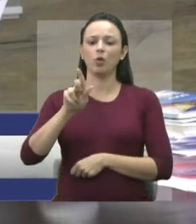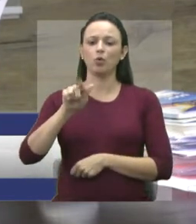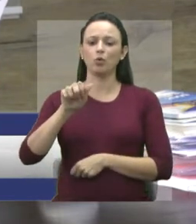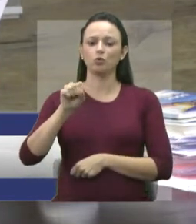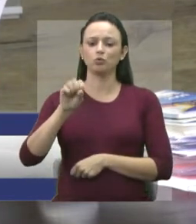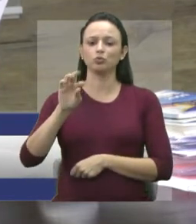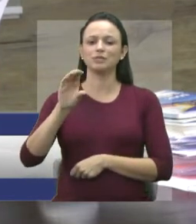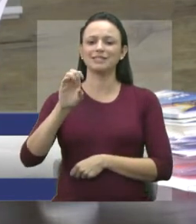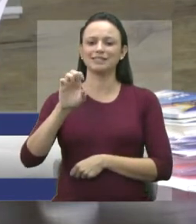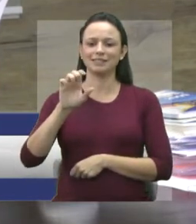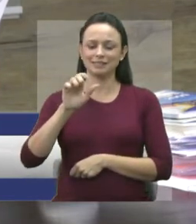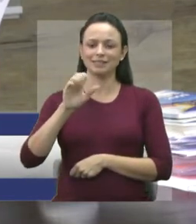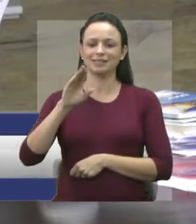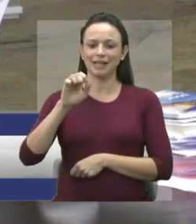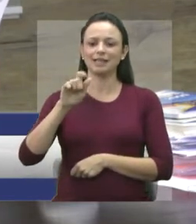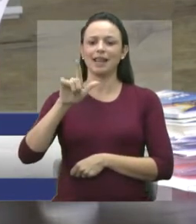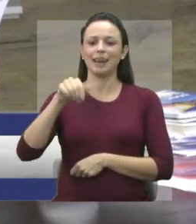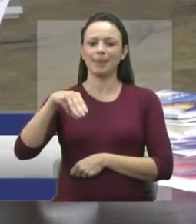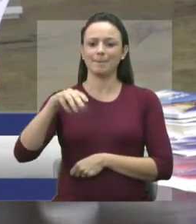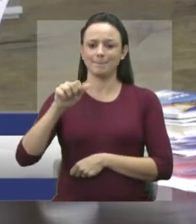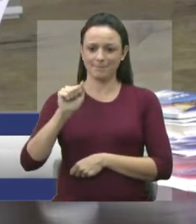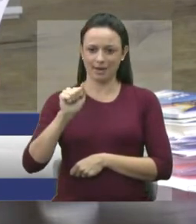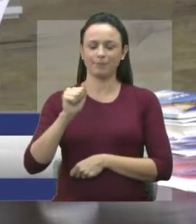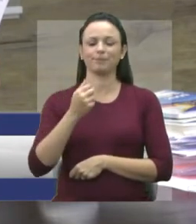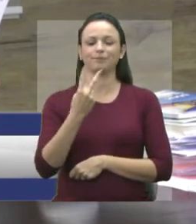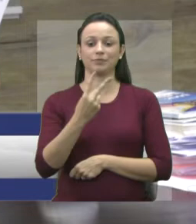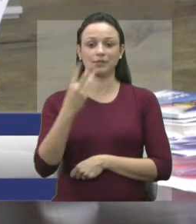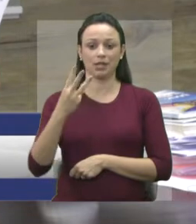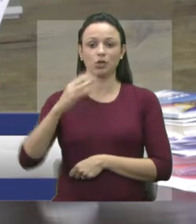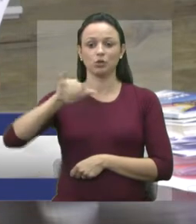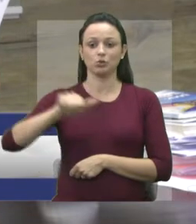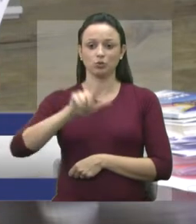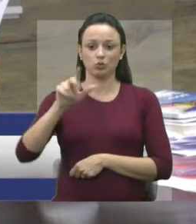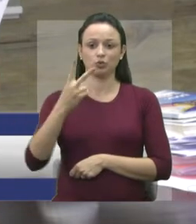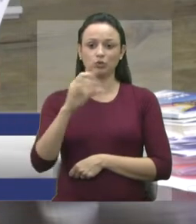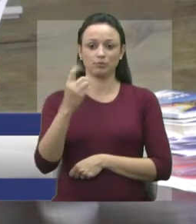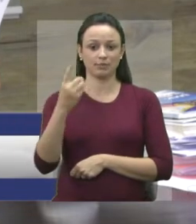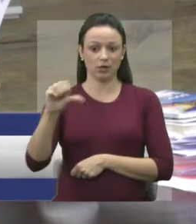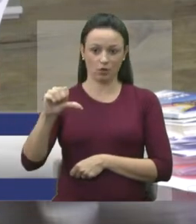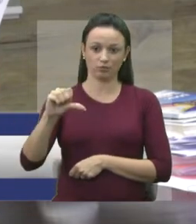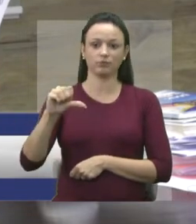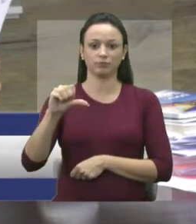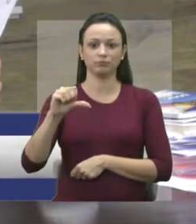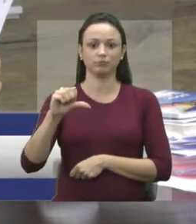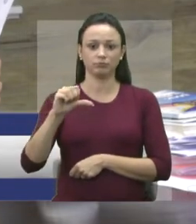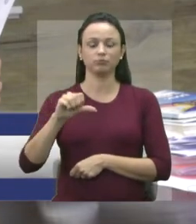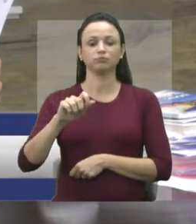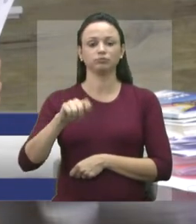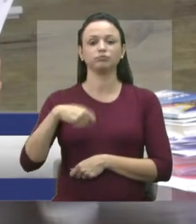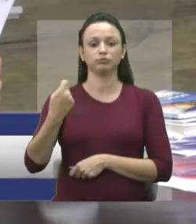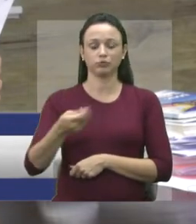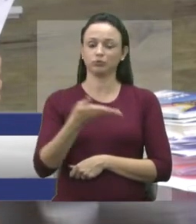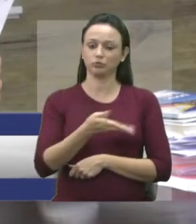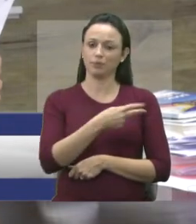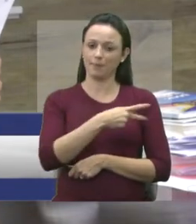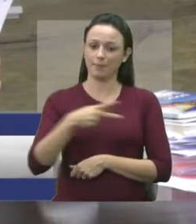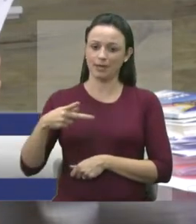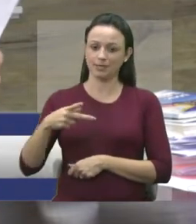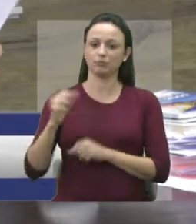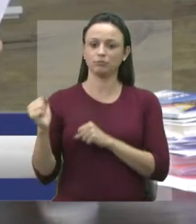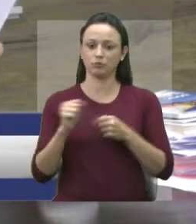Oliveira Lima, Câmara Municipal de Jaú, 23 de julho do ano de 2019, José Carlos Borgo, presidente do